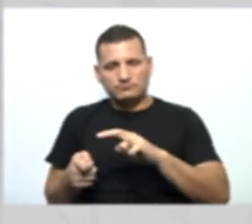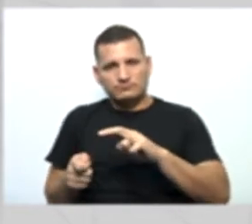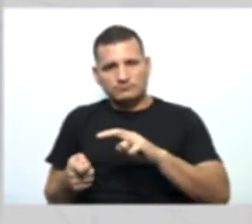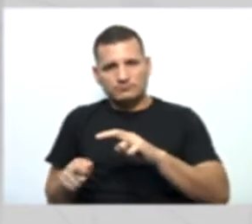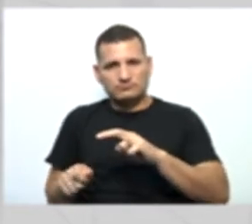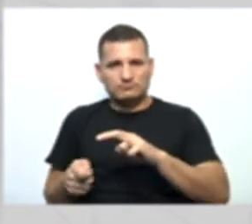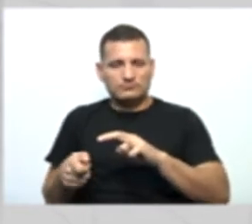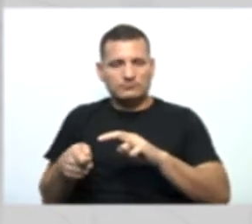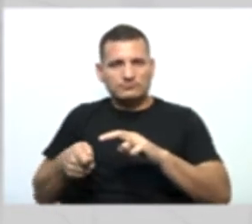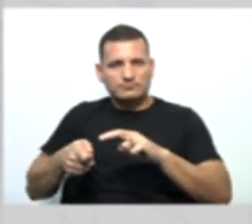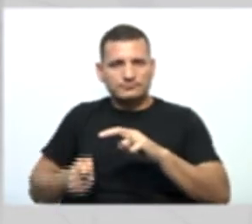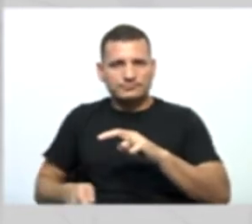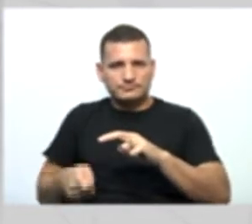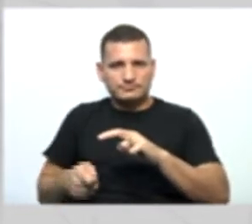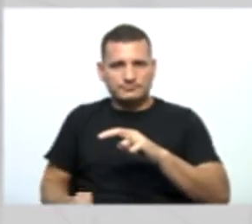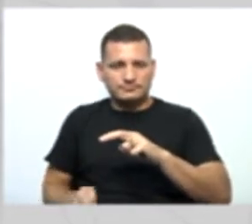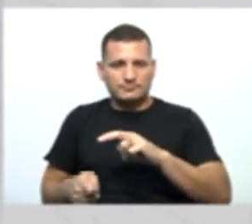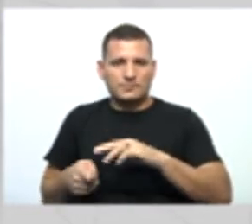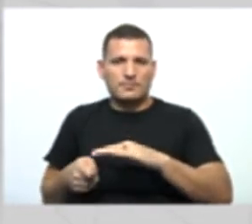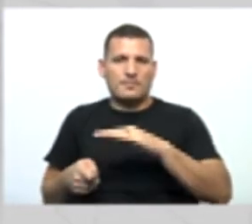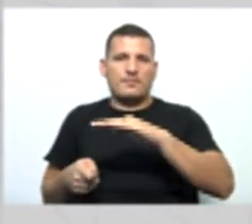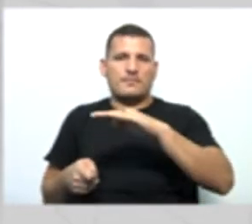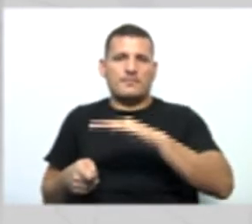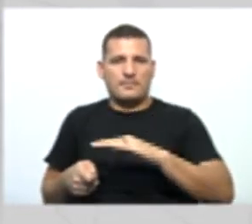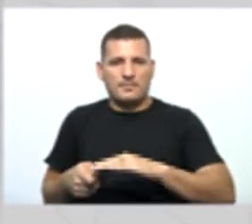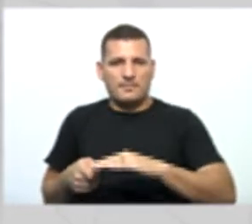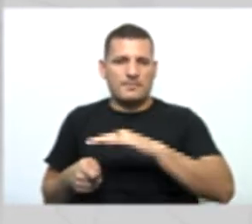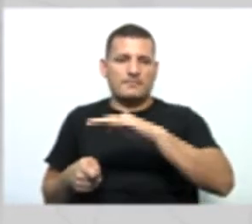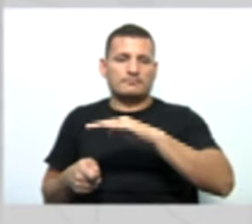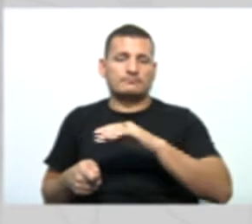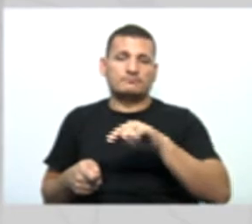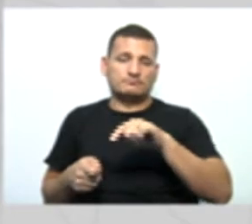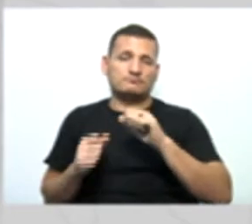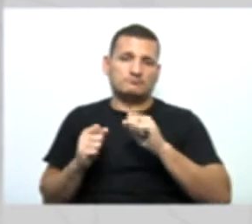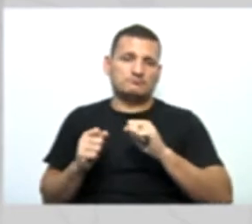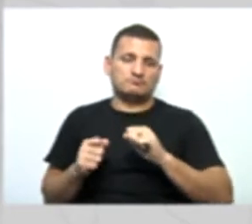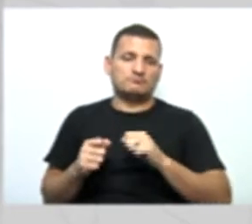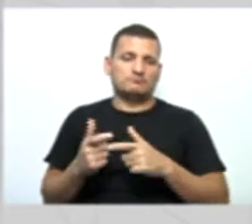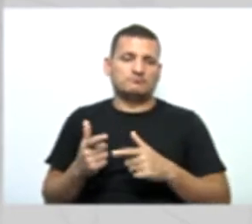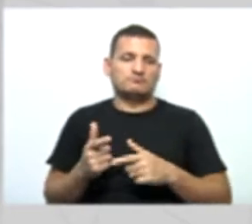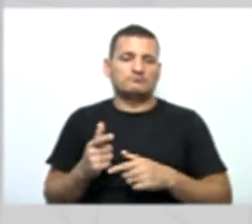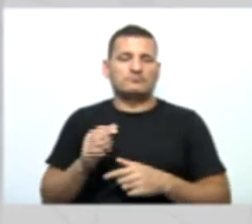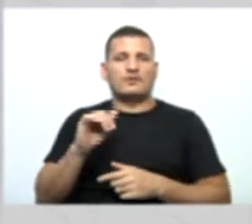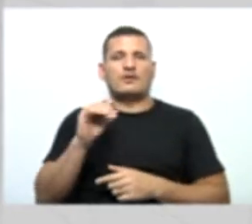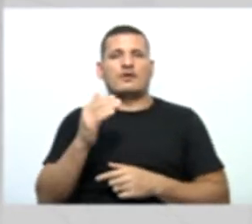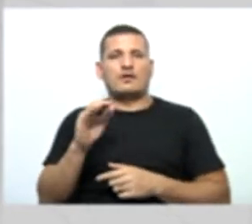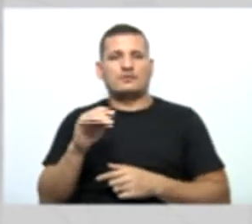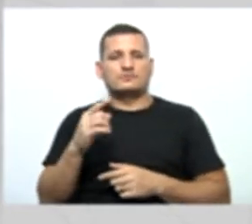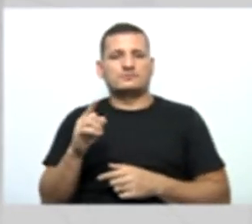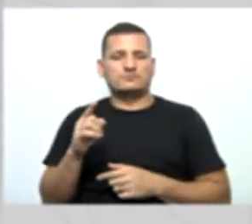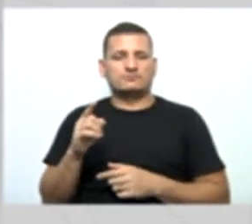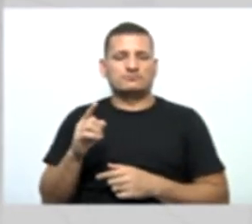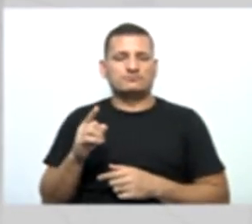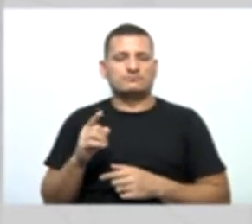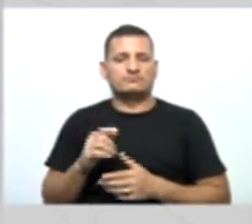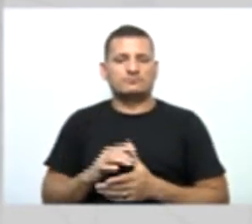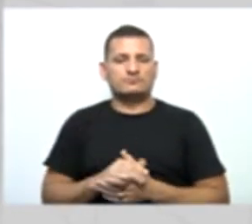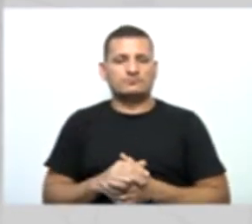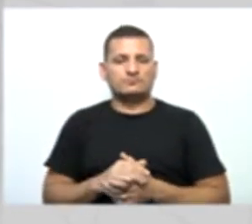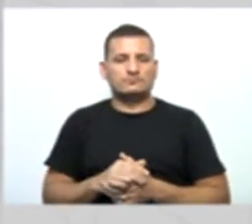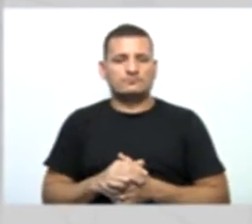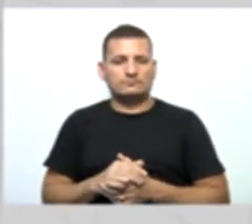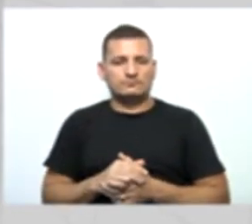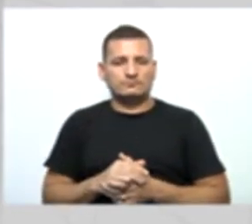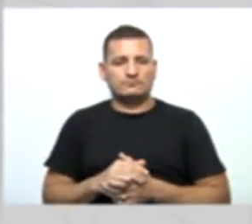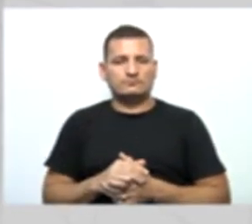Então você vai regular a altura da sua cadeira. É uma ação que você pode realizar com esse objeto. Você pode também